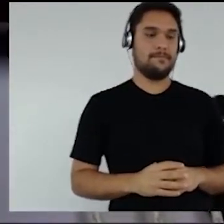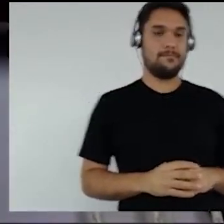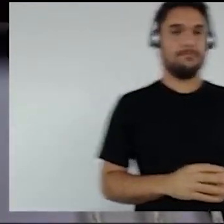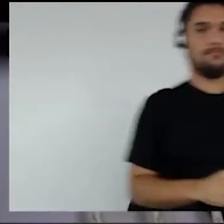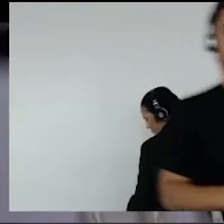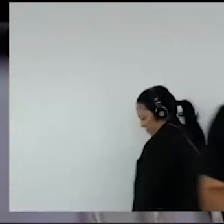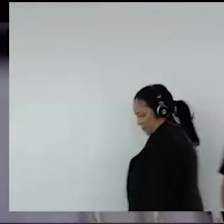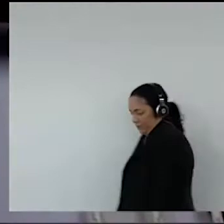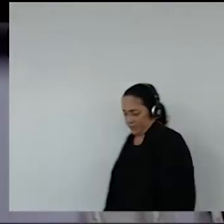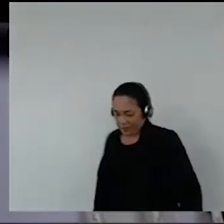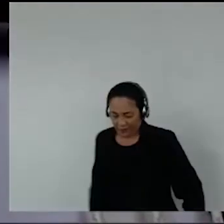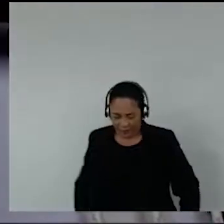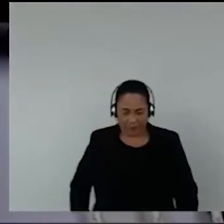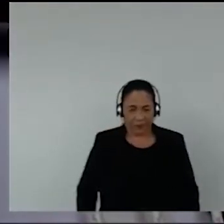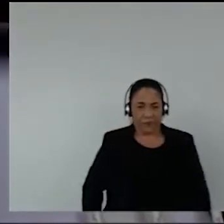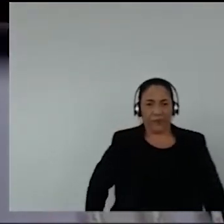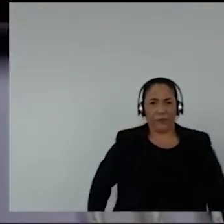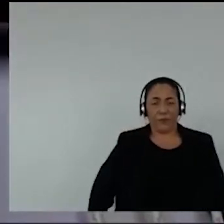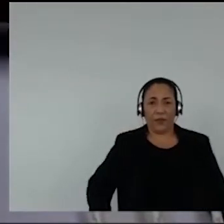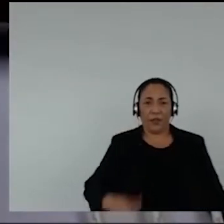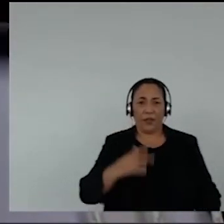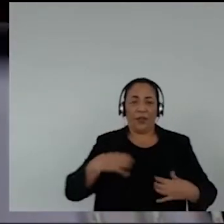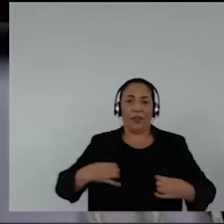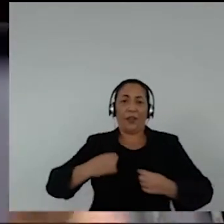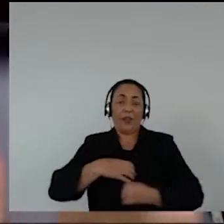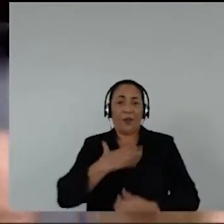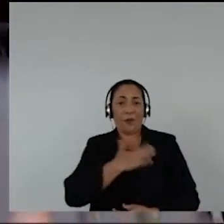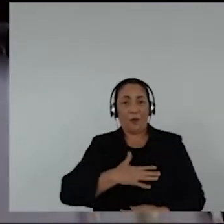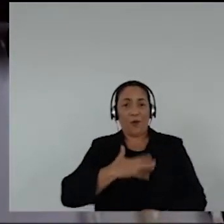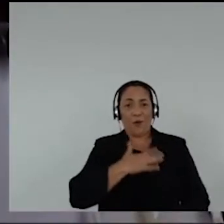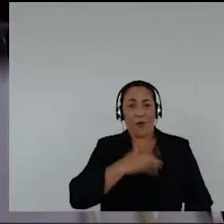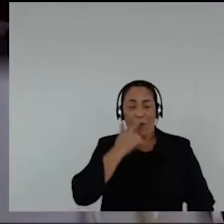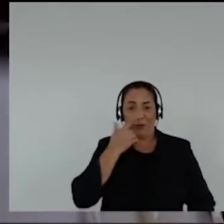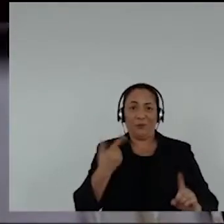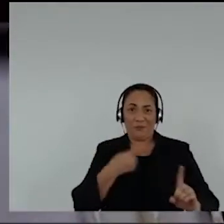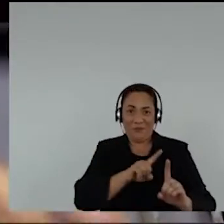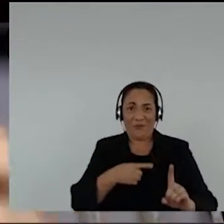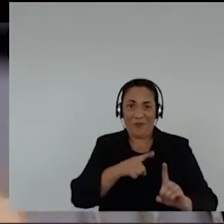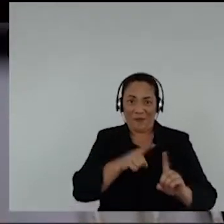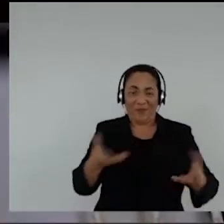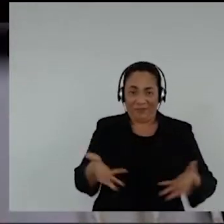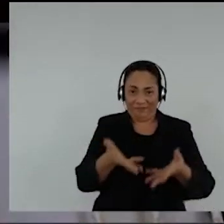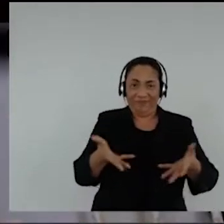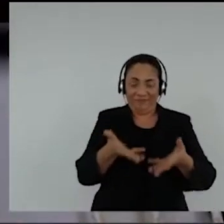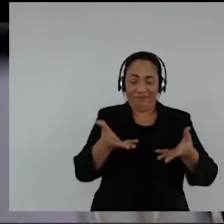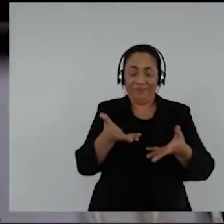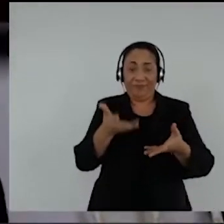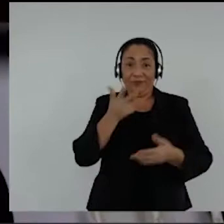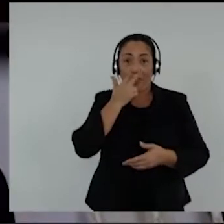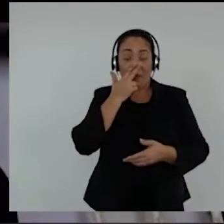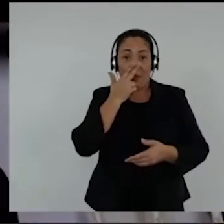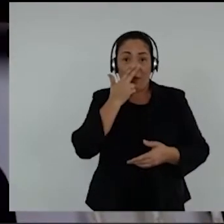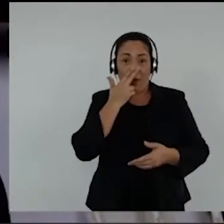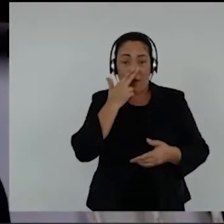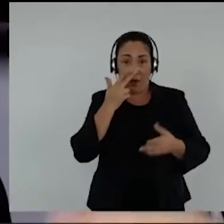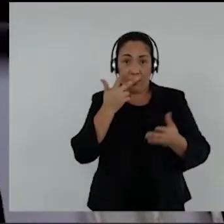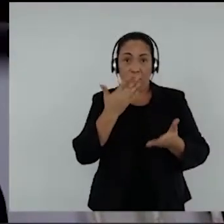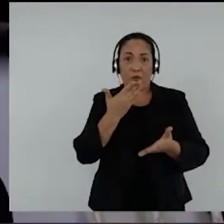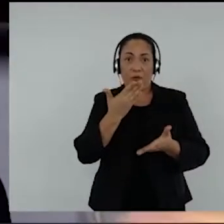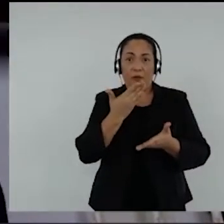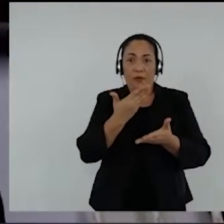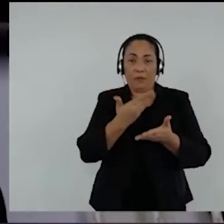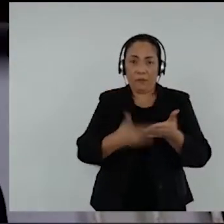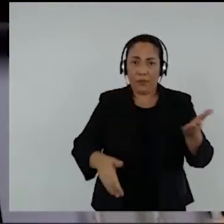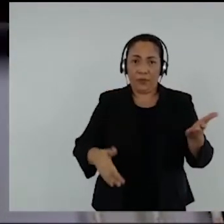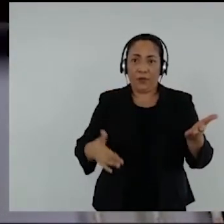muito otimista, eu sempre gosto de ver o copo meio cheio. Eu acho que talvez a perda evidente da qualidade